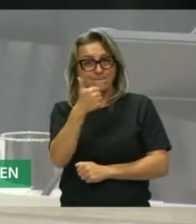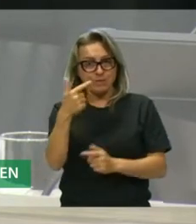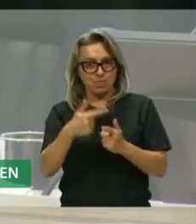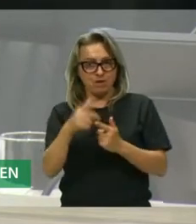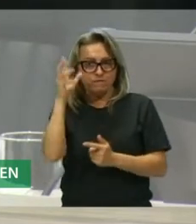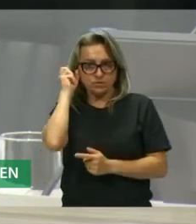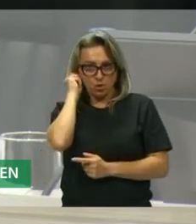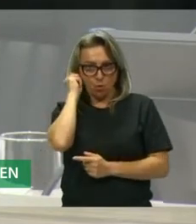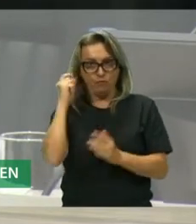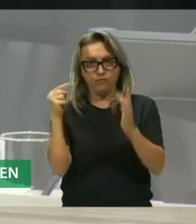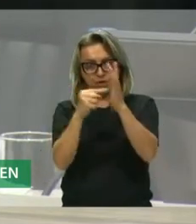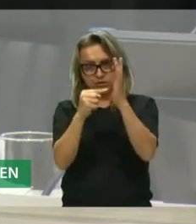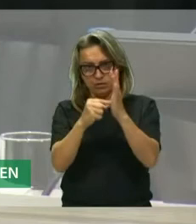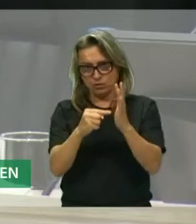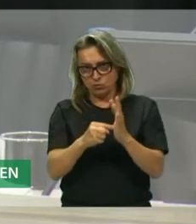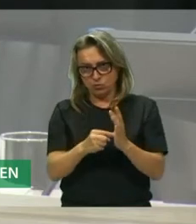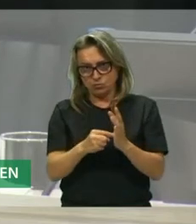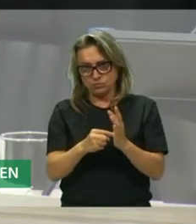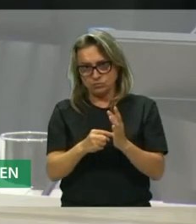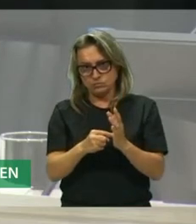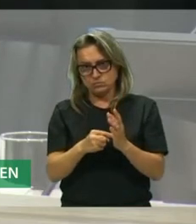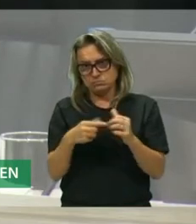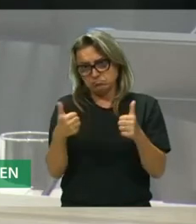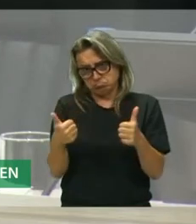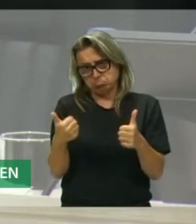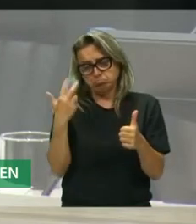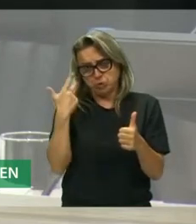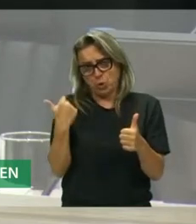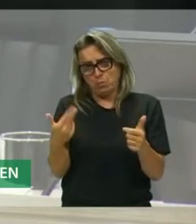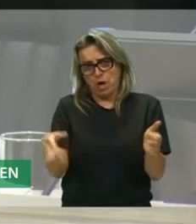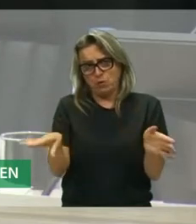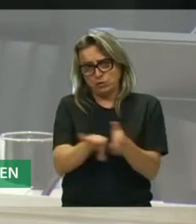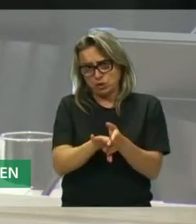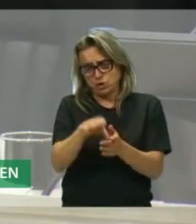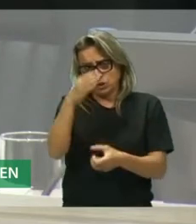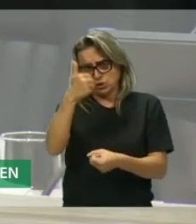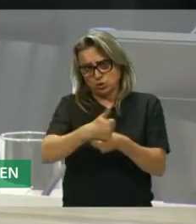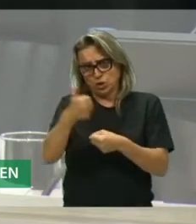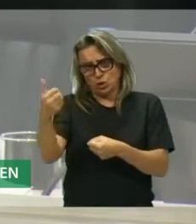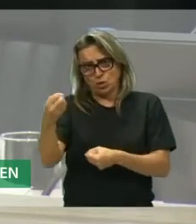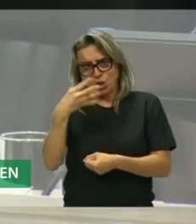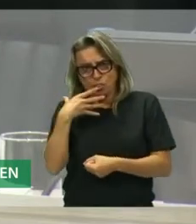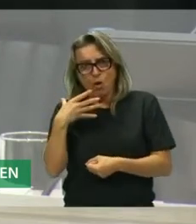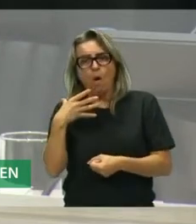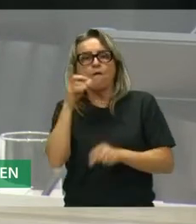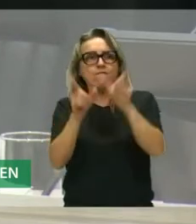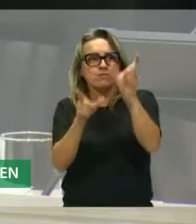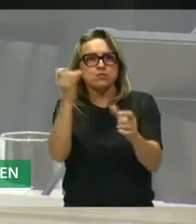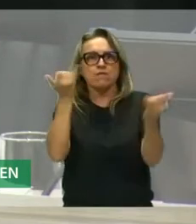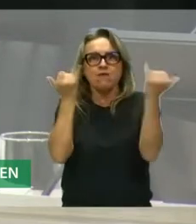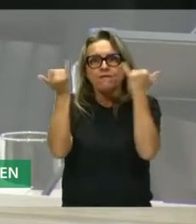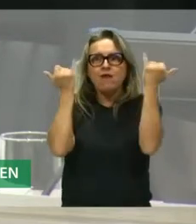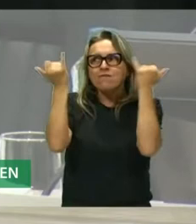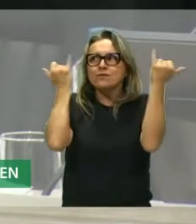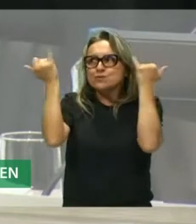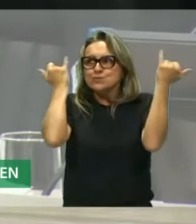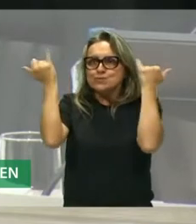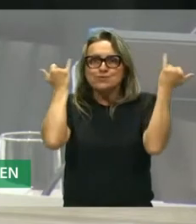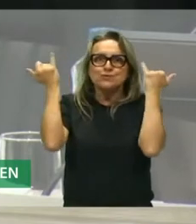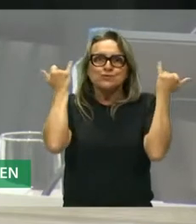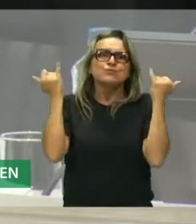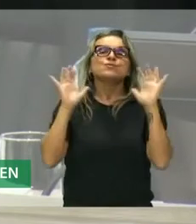É normal, está chegando uma diretora nova, todo mundo quer falar, todo mundo quer contar, todo mundo quer dizer, isso é normal em qualquer